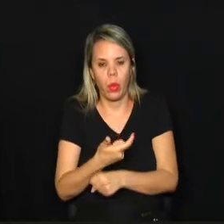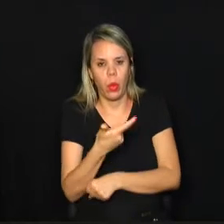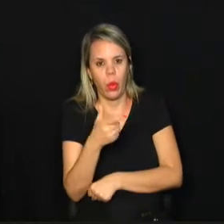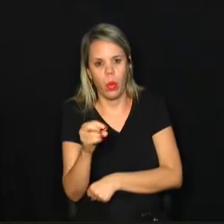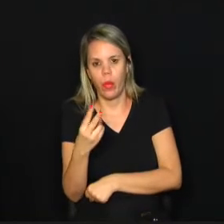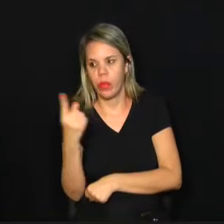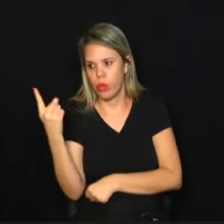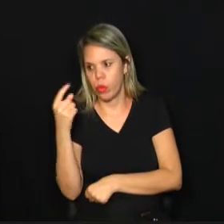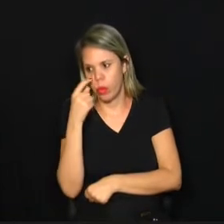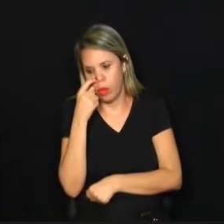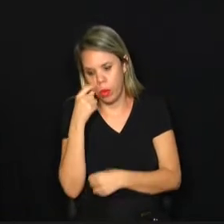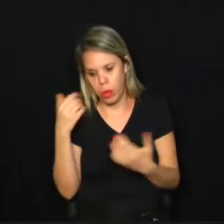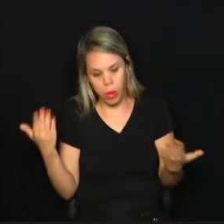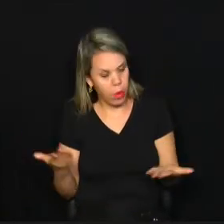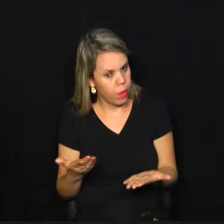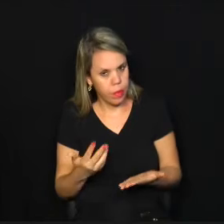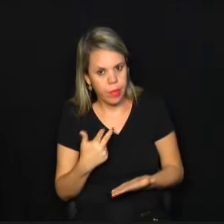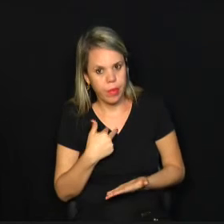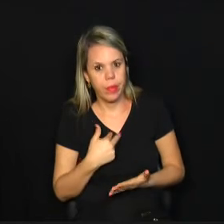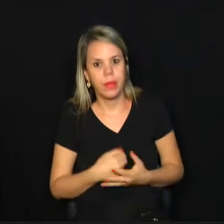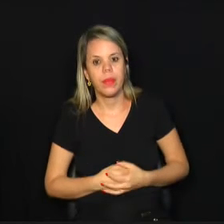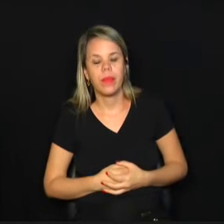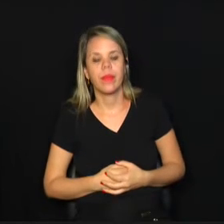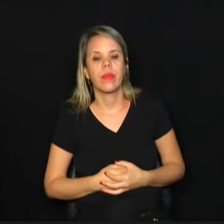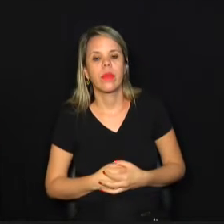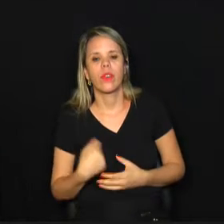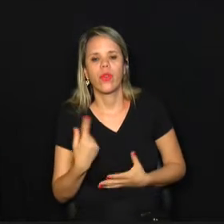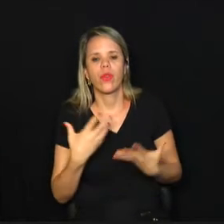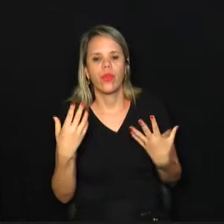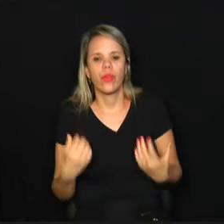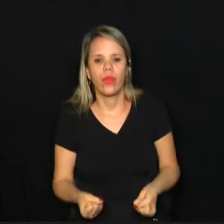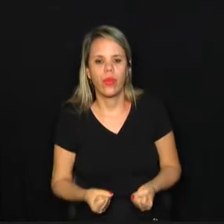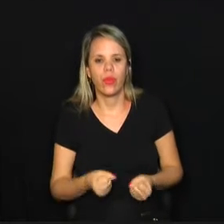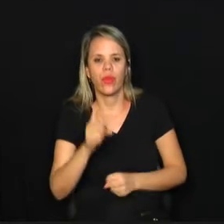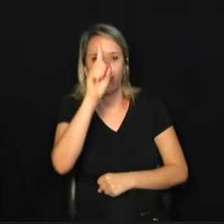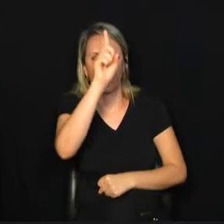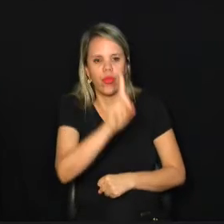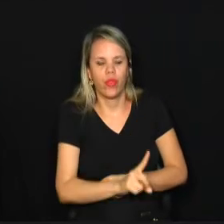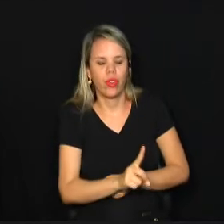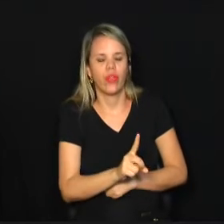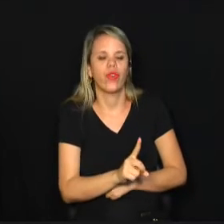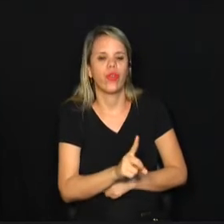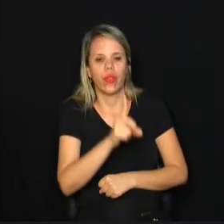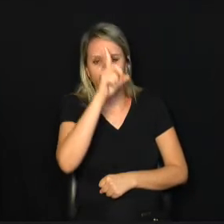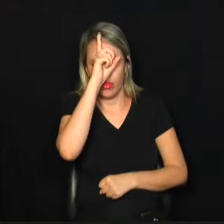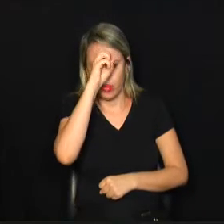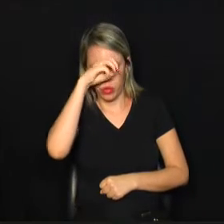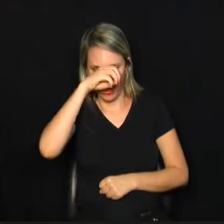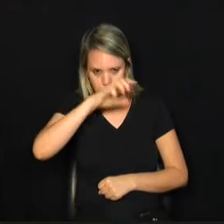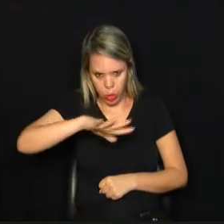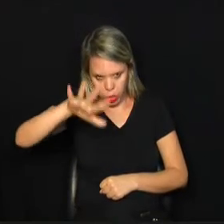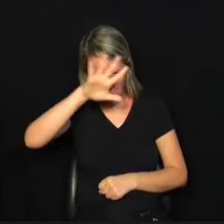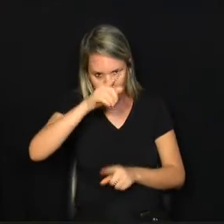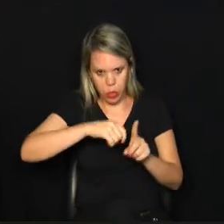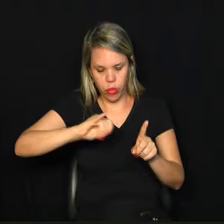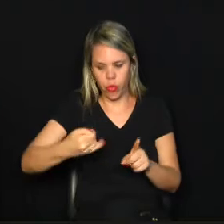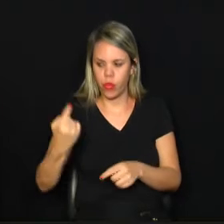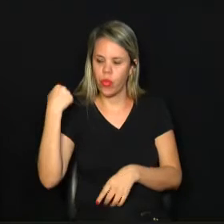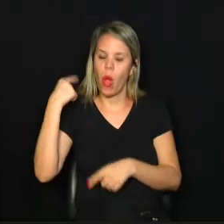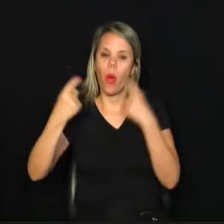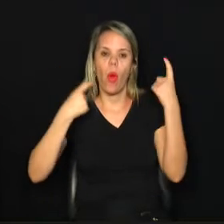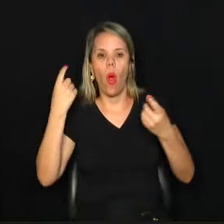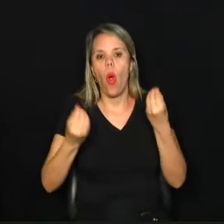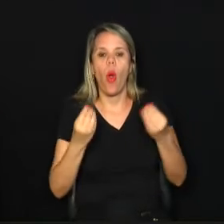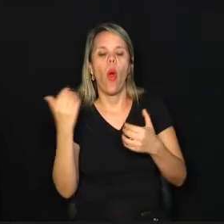2021. Então, assim que nós assumimos a direção da Rede Mário Gatti em janeiro, a preocupação de como fazer